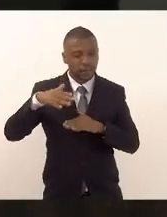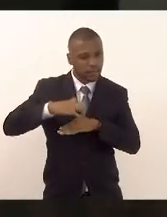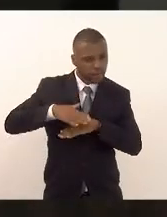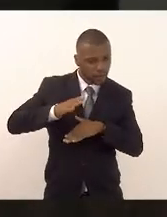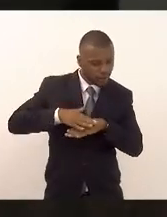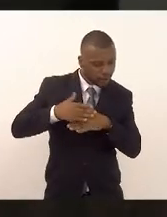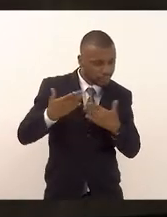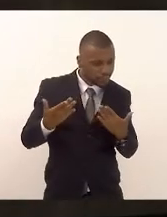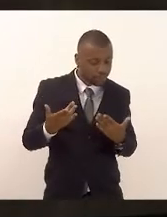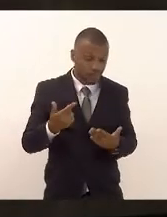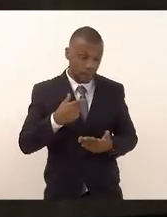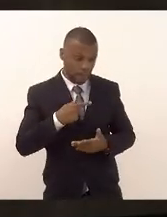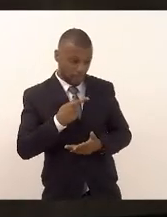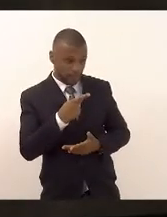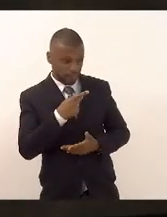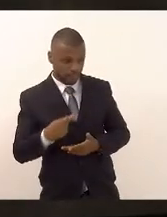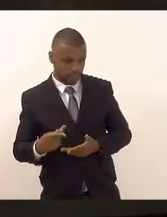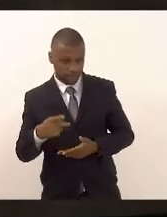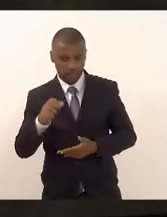Ceciliano. Pois é.